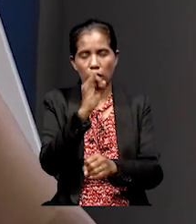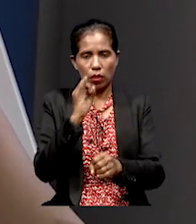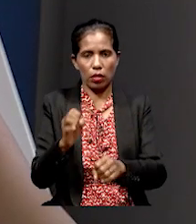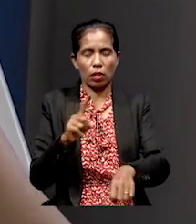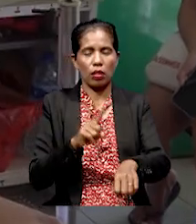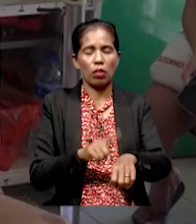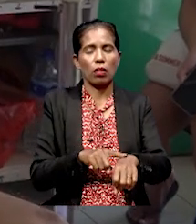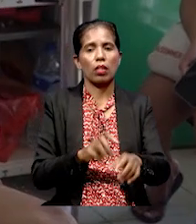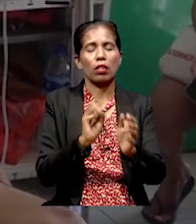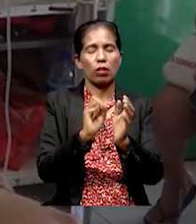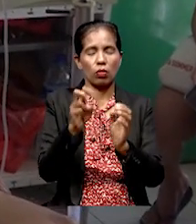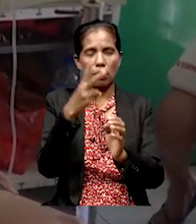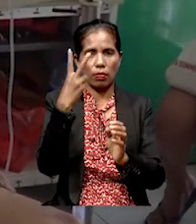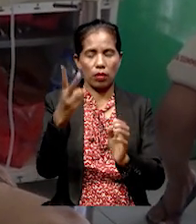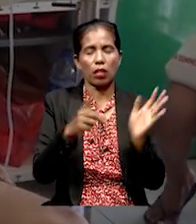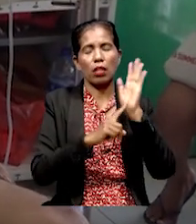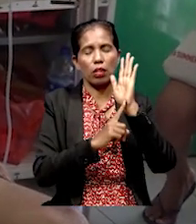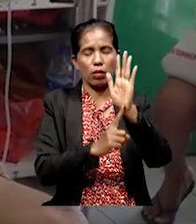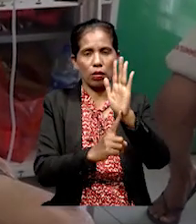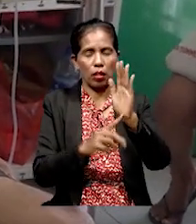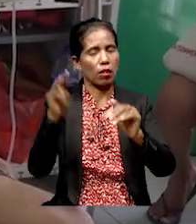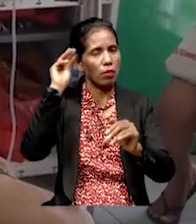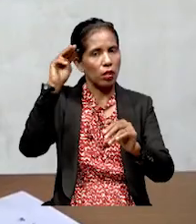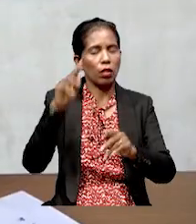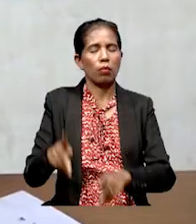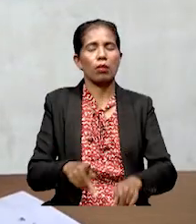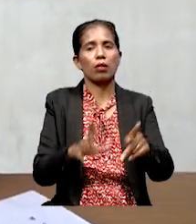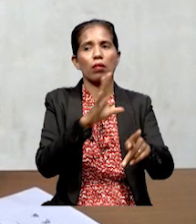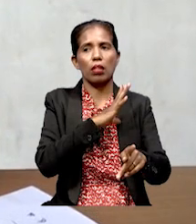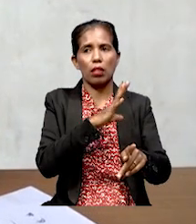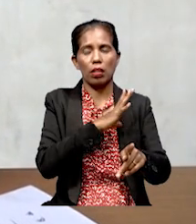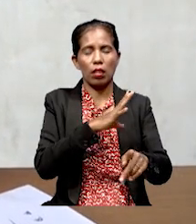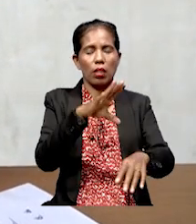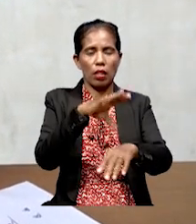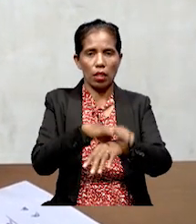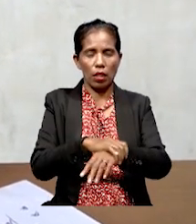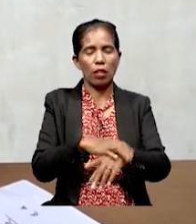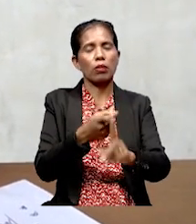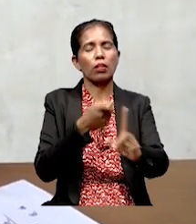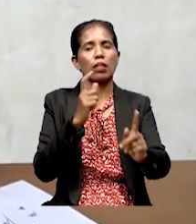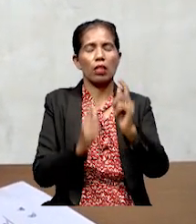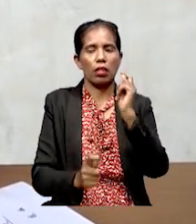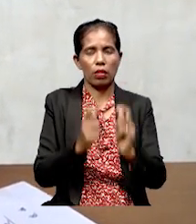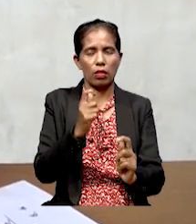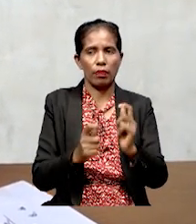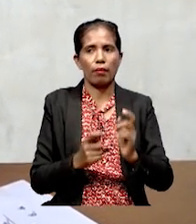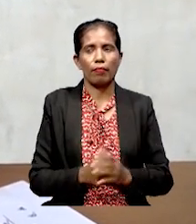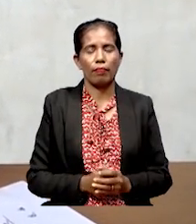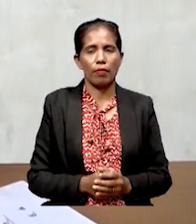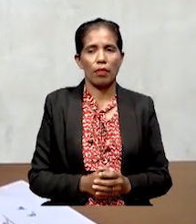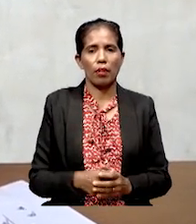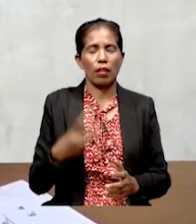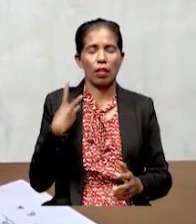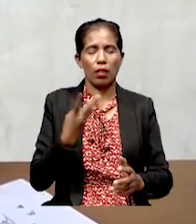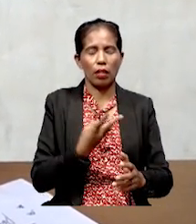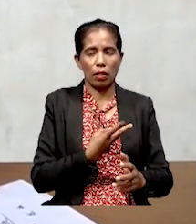horas sanur singrua, hodi hato auto ba Ministério Público, hodi rei mandado detenção husi tribunal. Tem a parte